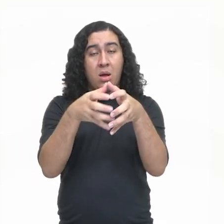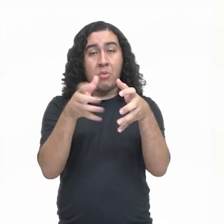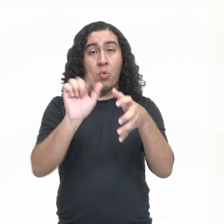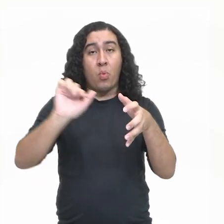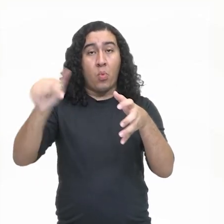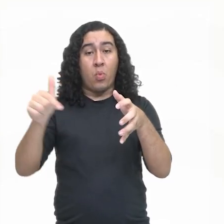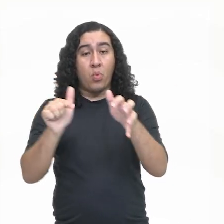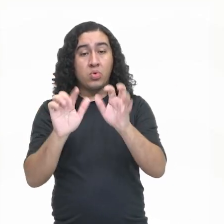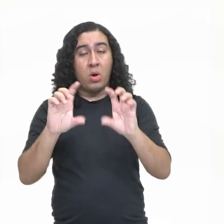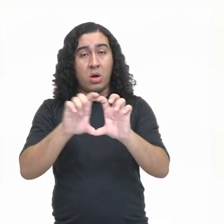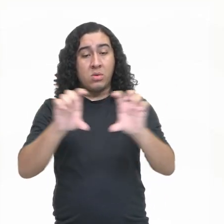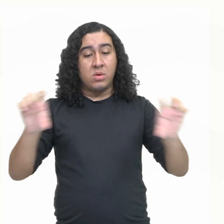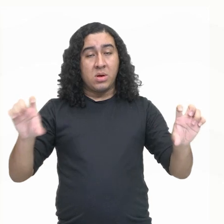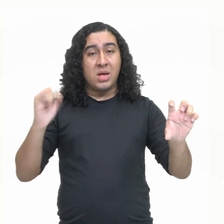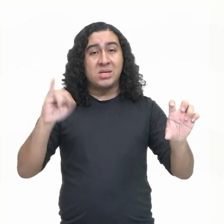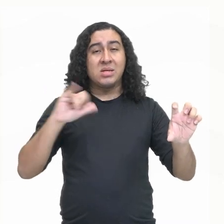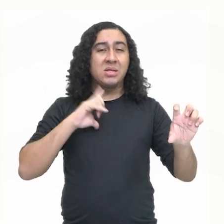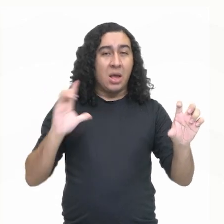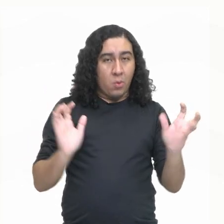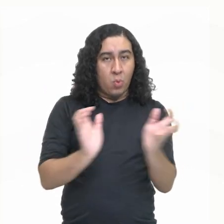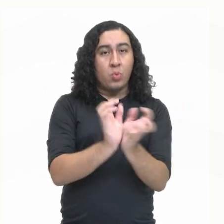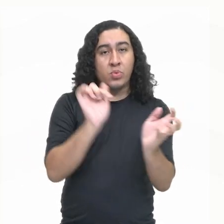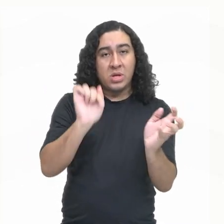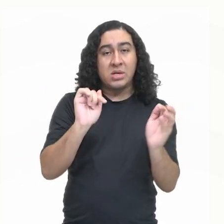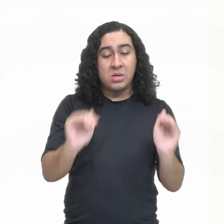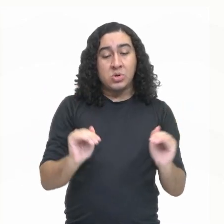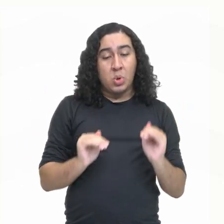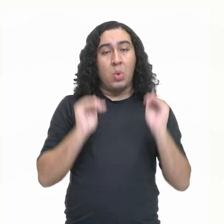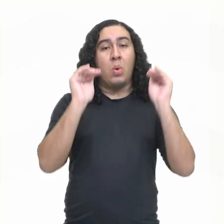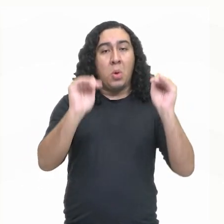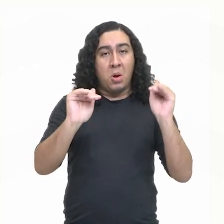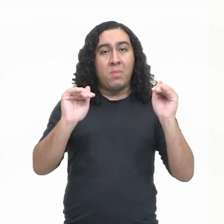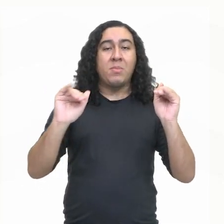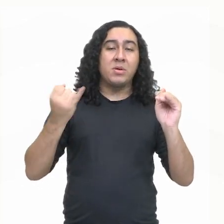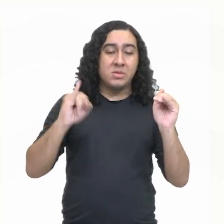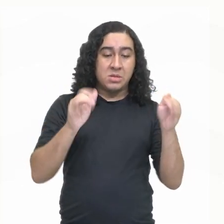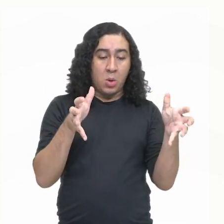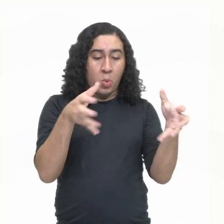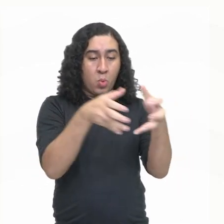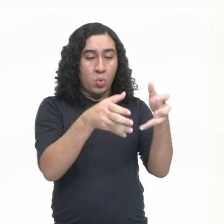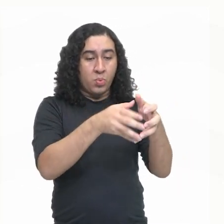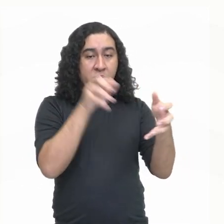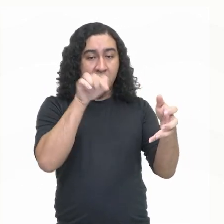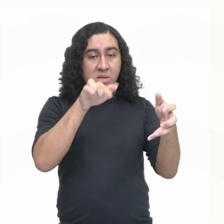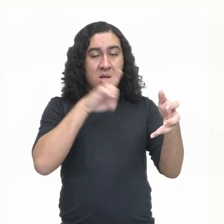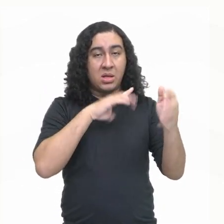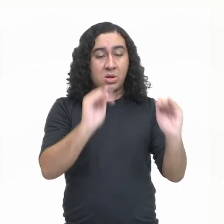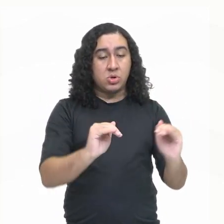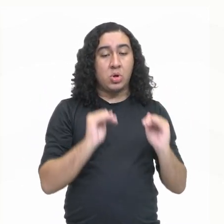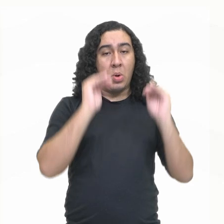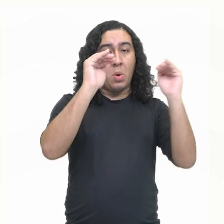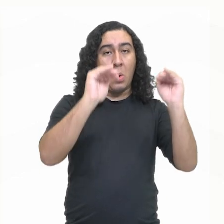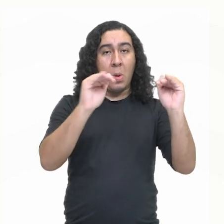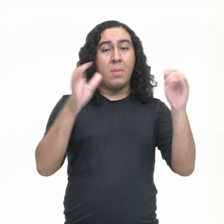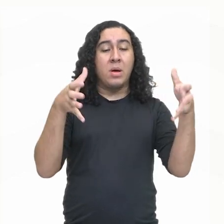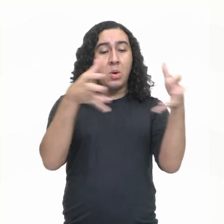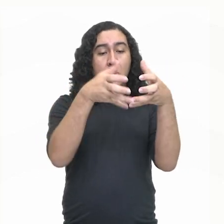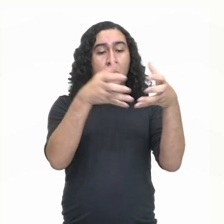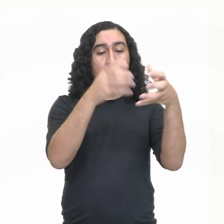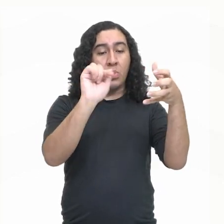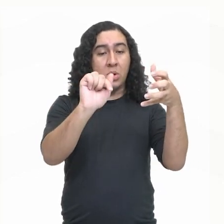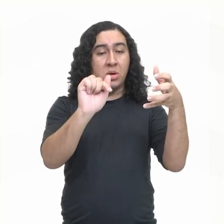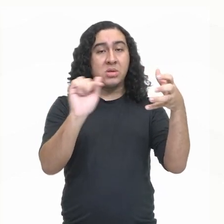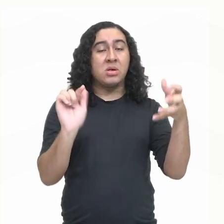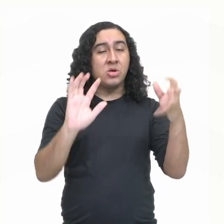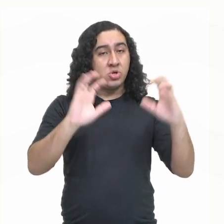tenho um grupo de família, eu tenho ordem. Quando eu tenho um grupo de classes, eu tenho um filo. E quando eu tenho um grupo